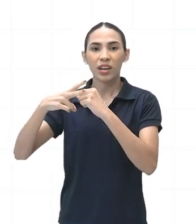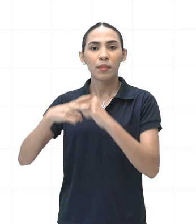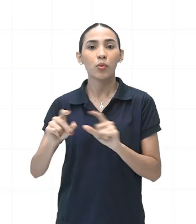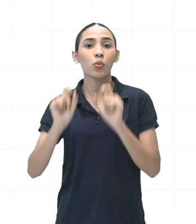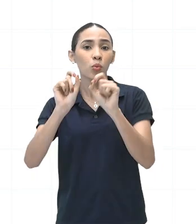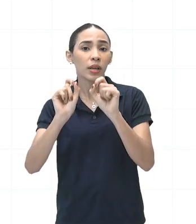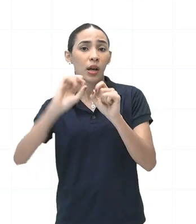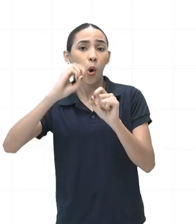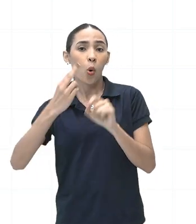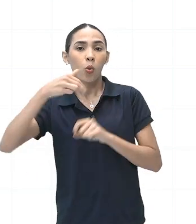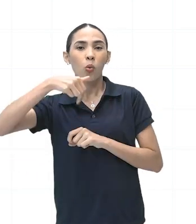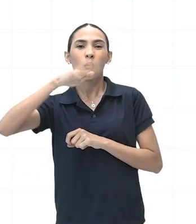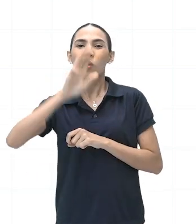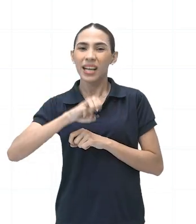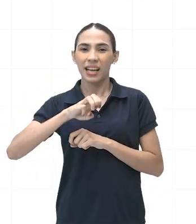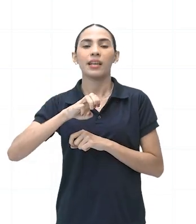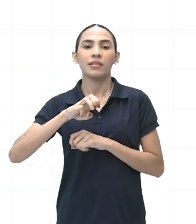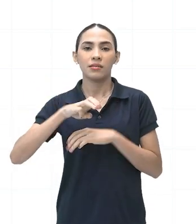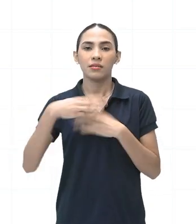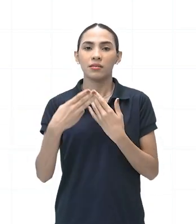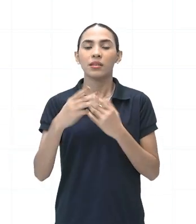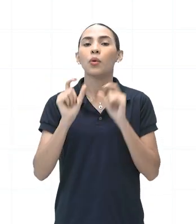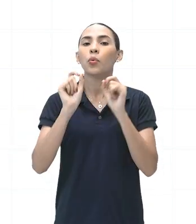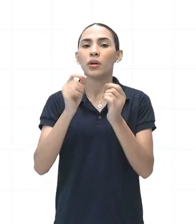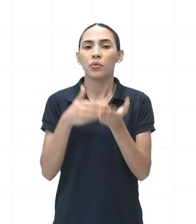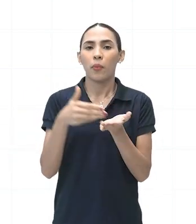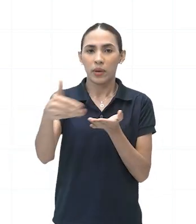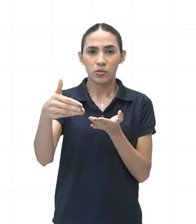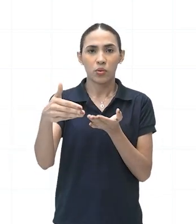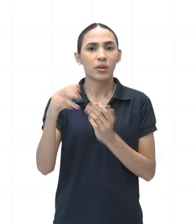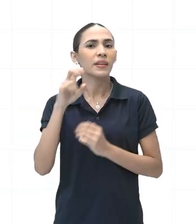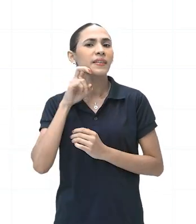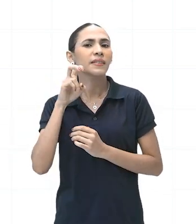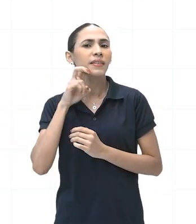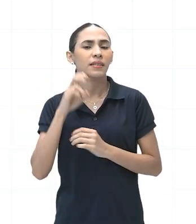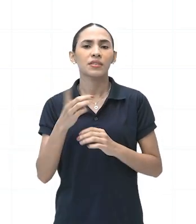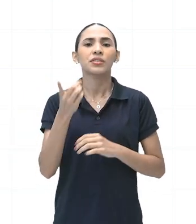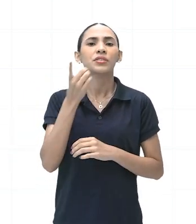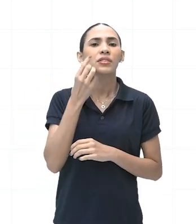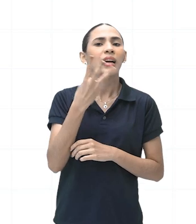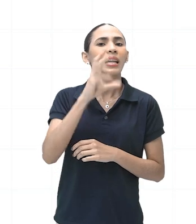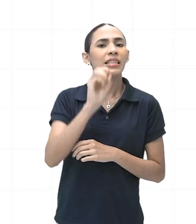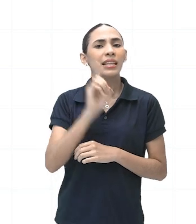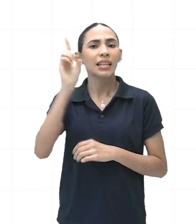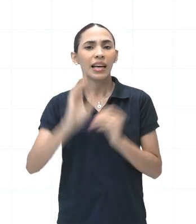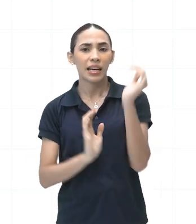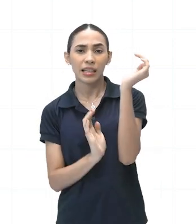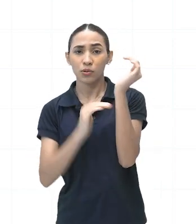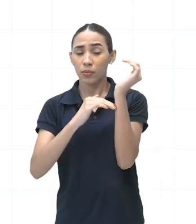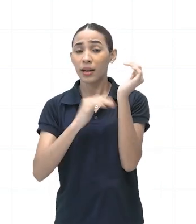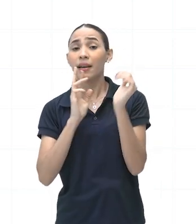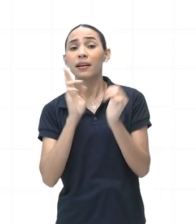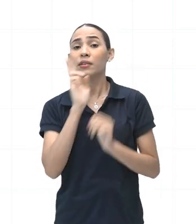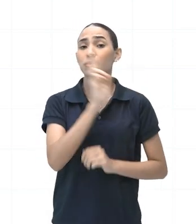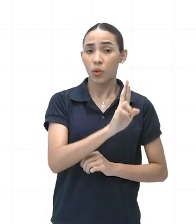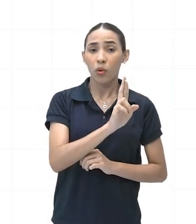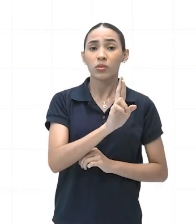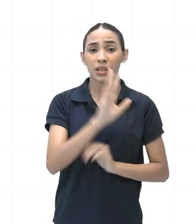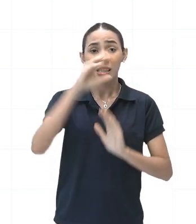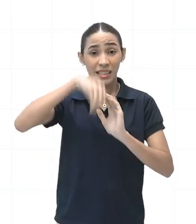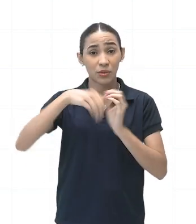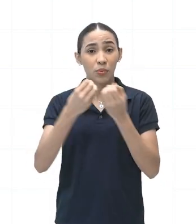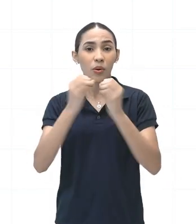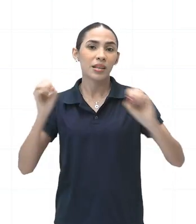que, quem, enfim. Então, o que foi que começou nesta quinta-feira, 30 em Dubai? A resposta para isso, dentro da